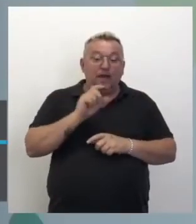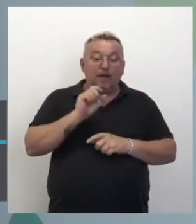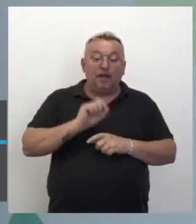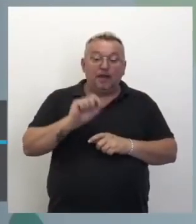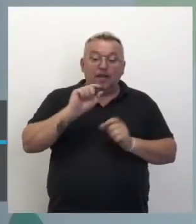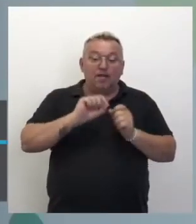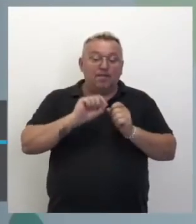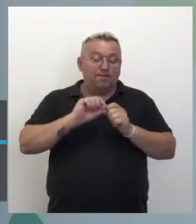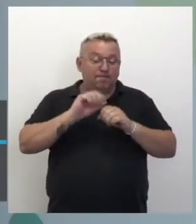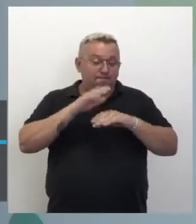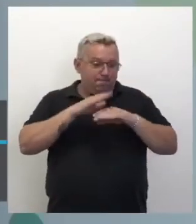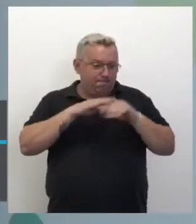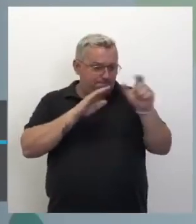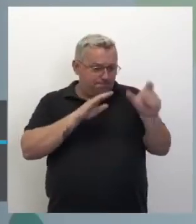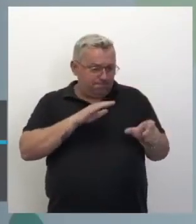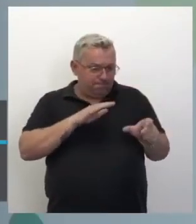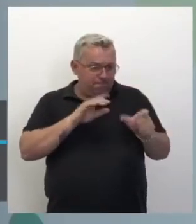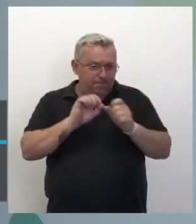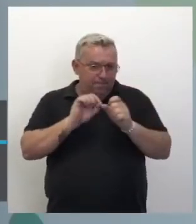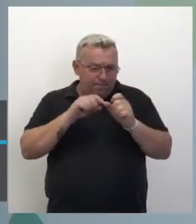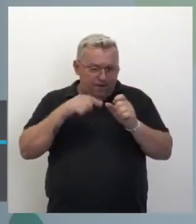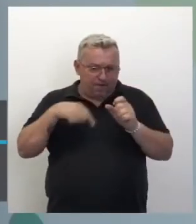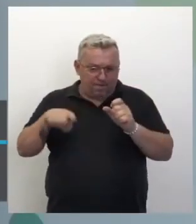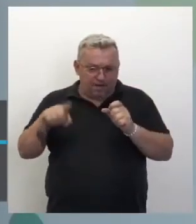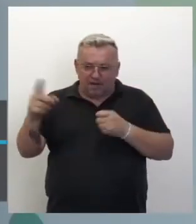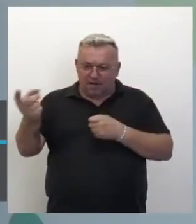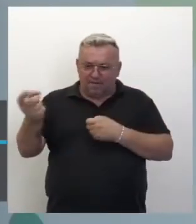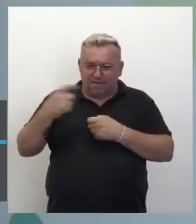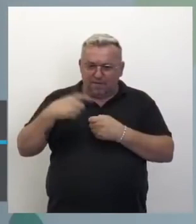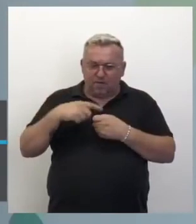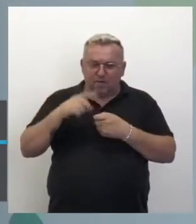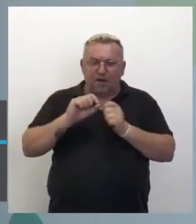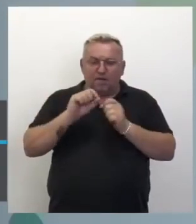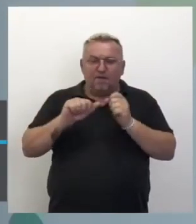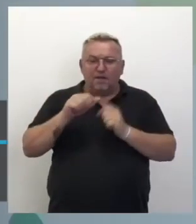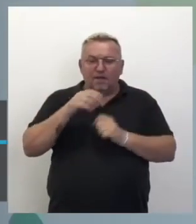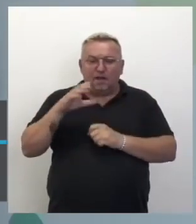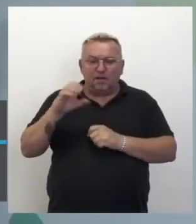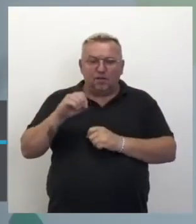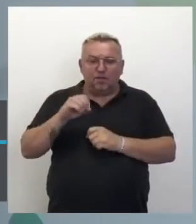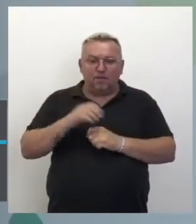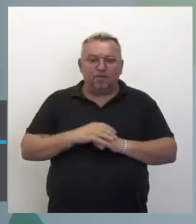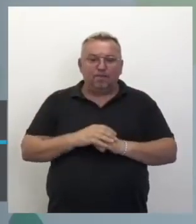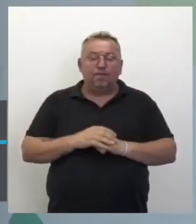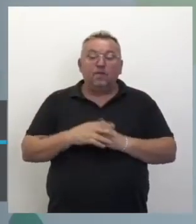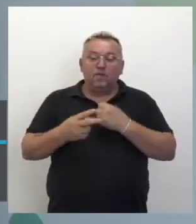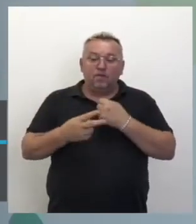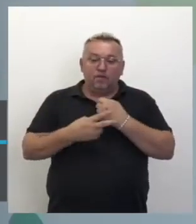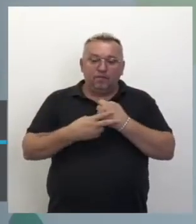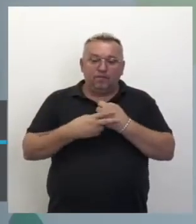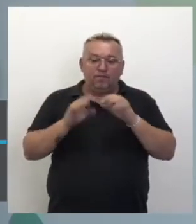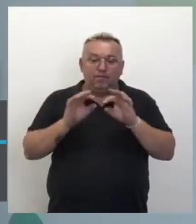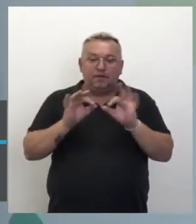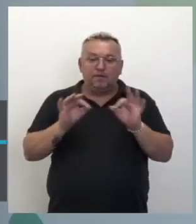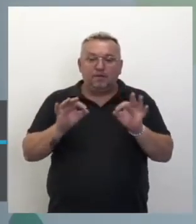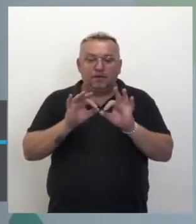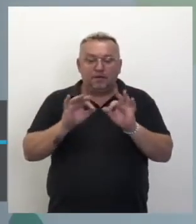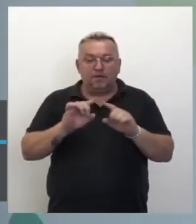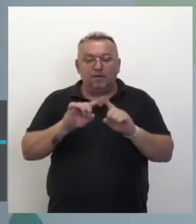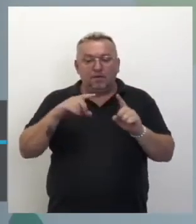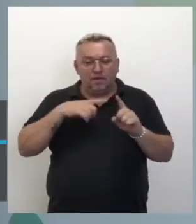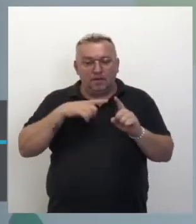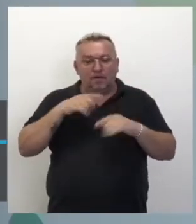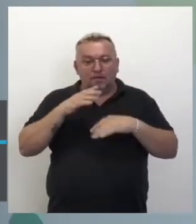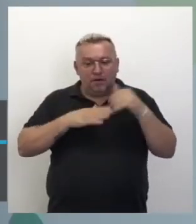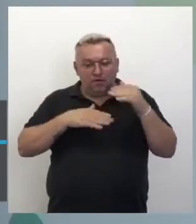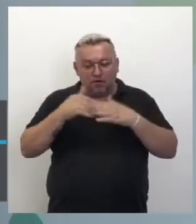fazer a coisa, quem vai fazer a ação, going to, e o verbo. É bem simplesinho aqui, mas tem que